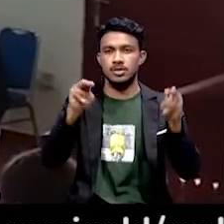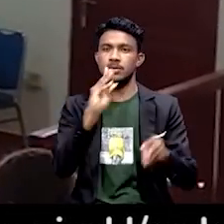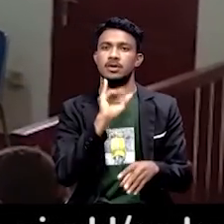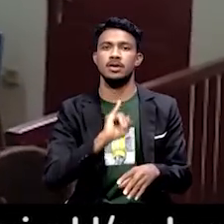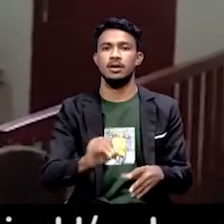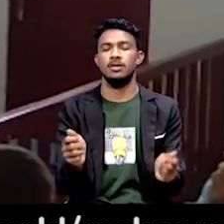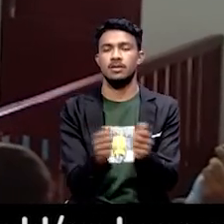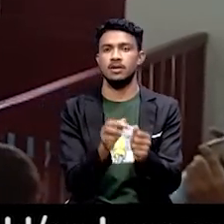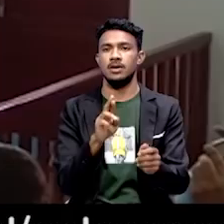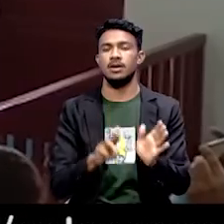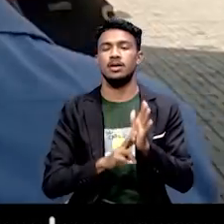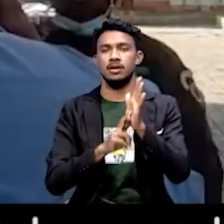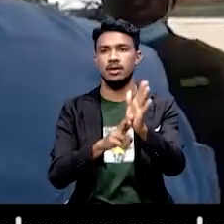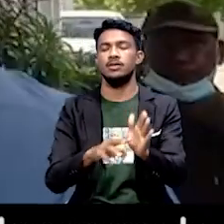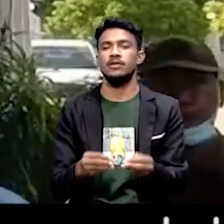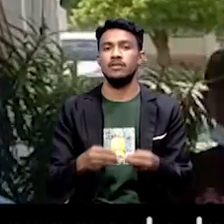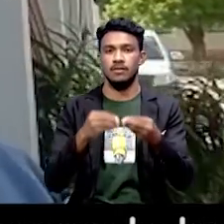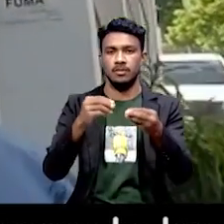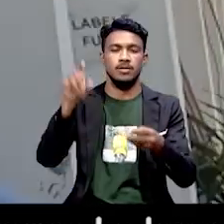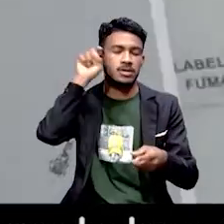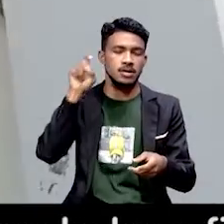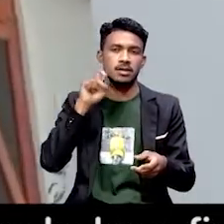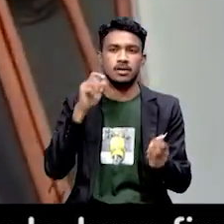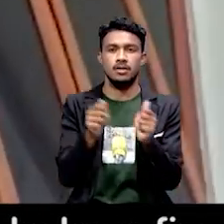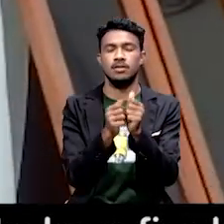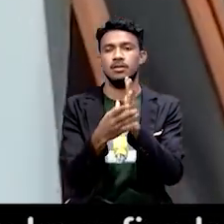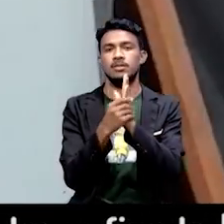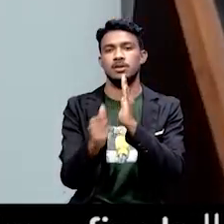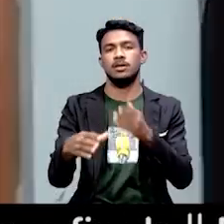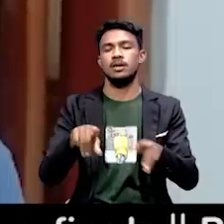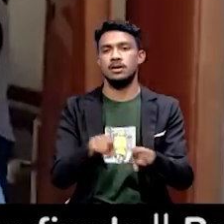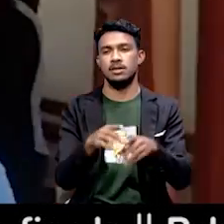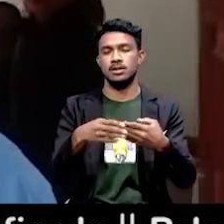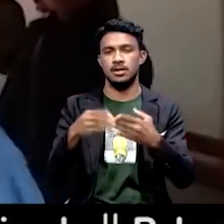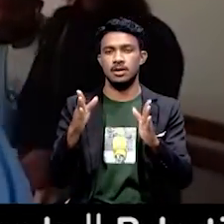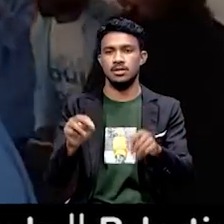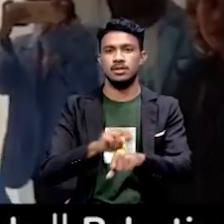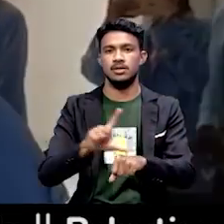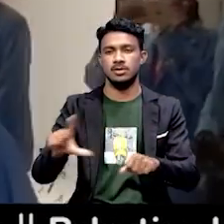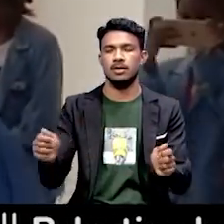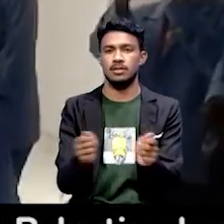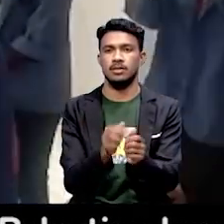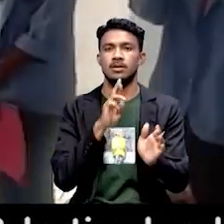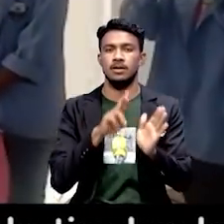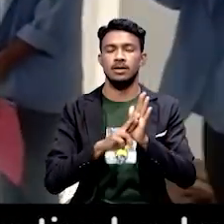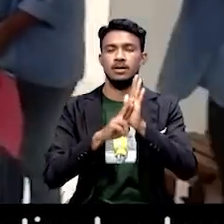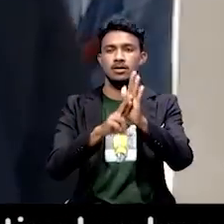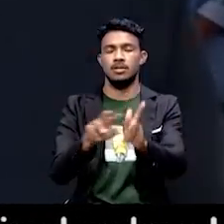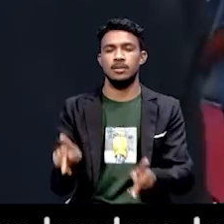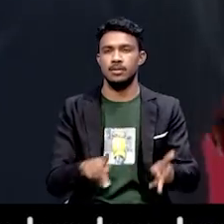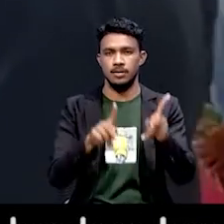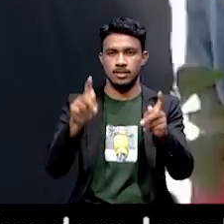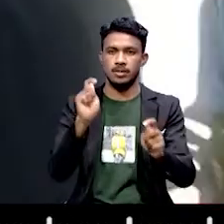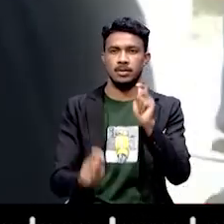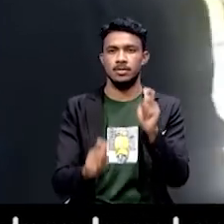relatório ida entrega ba Kairala Sanana Guzmão ho kapasidade hanesan liderança nasional. Tamba relatório ne saiba publiko entang tribunal